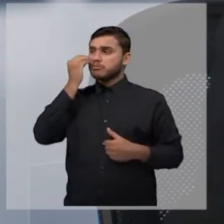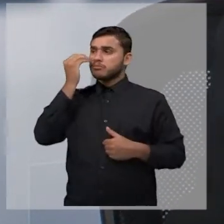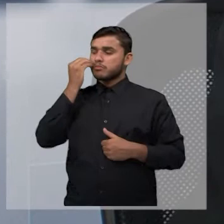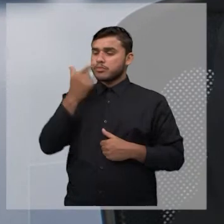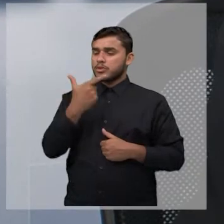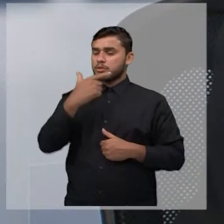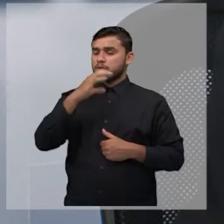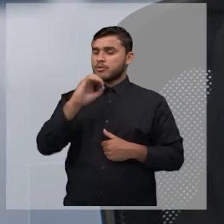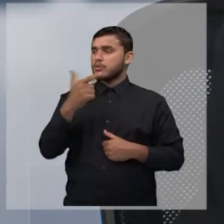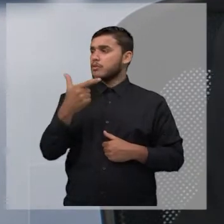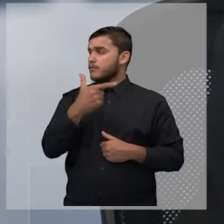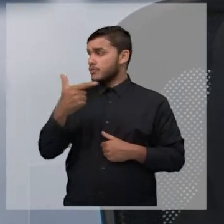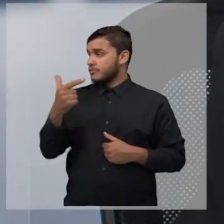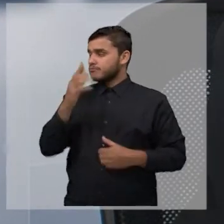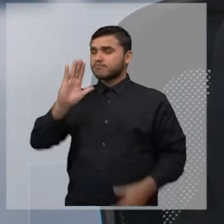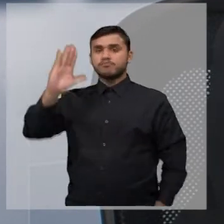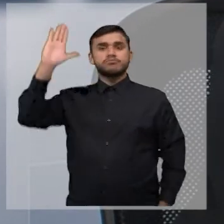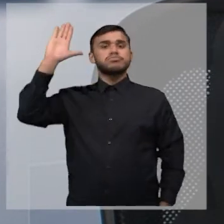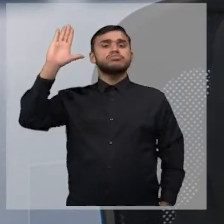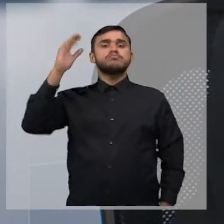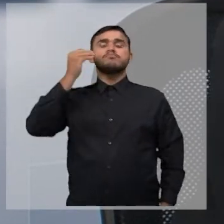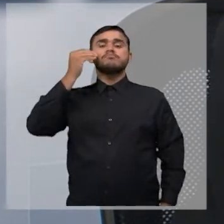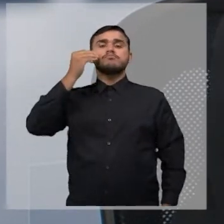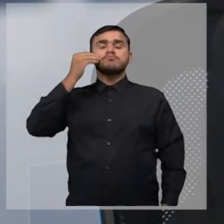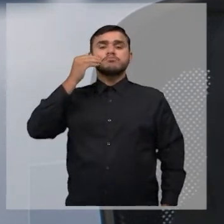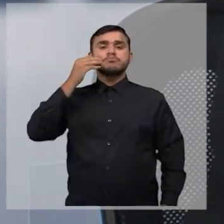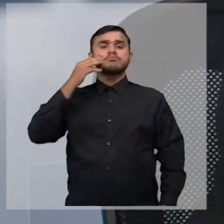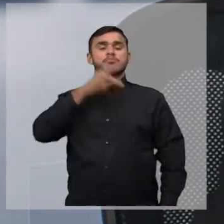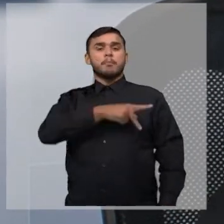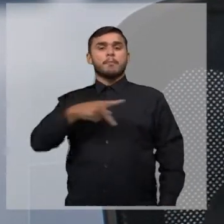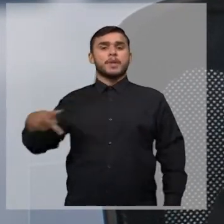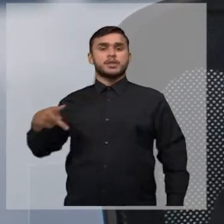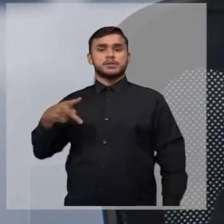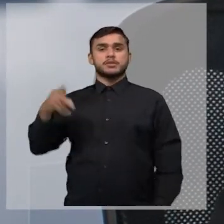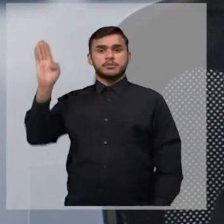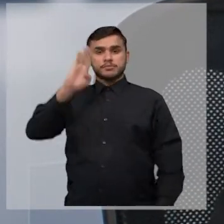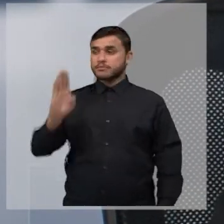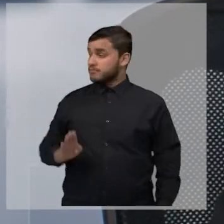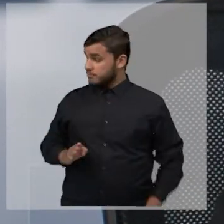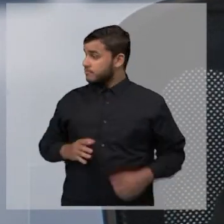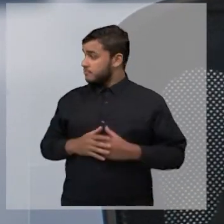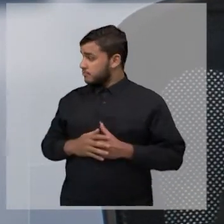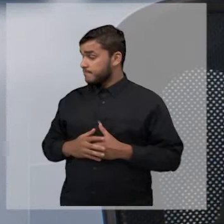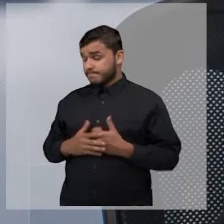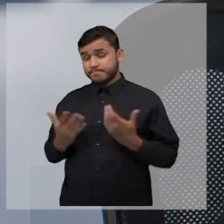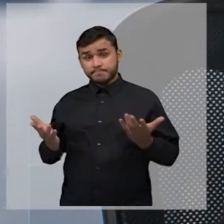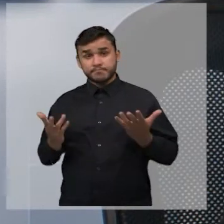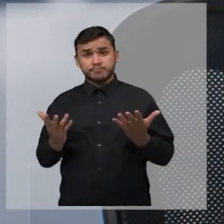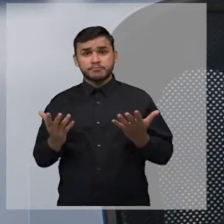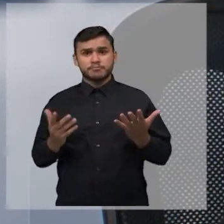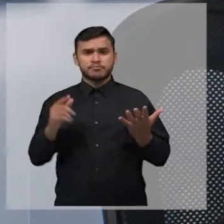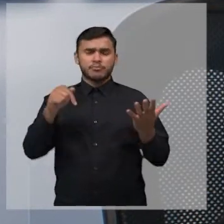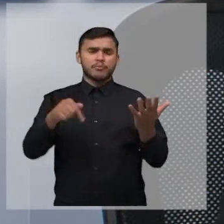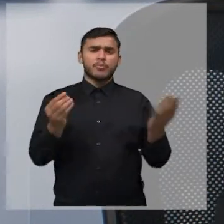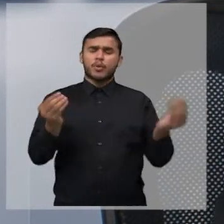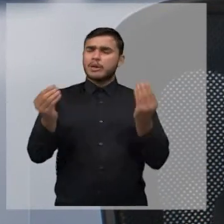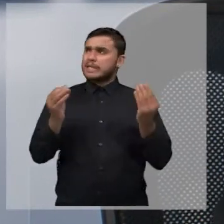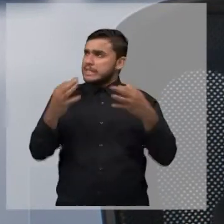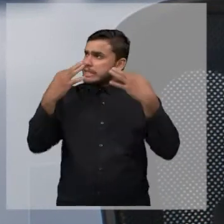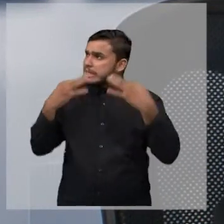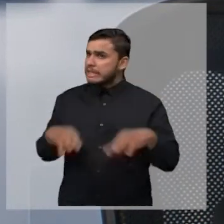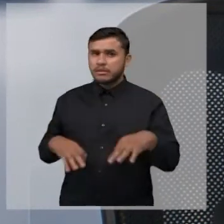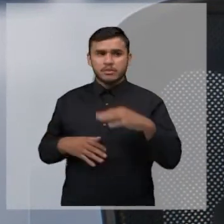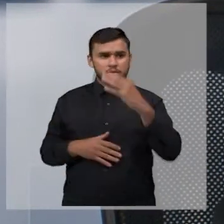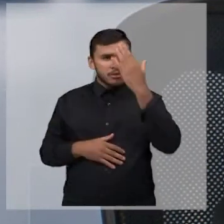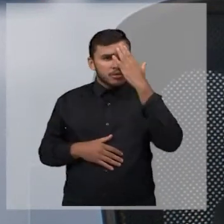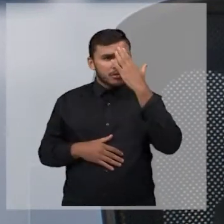competitiva em 2022 a presidente da República. Eu acho que nesse aspecto não há um plano específico